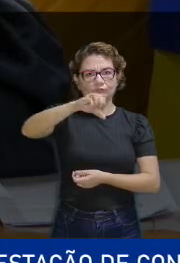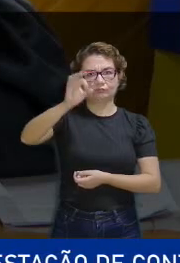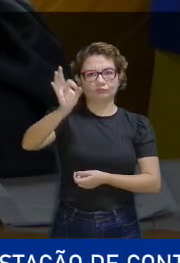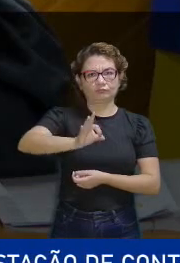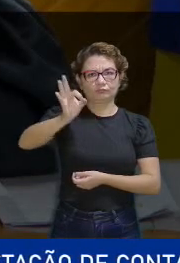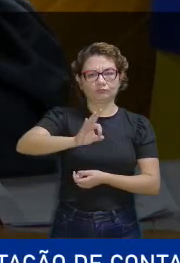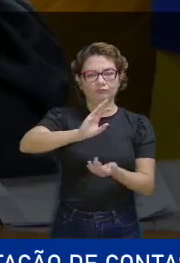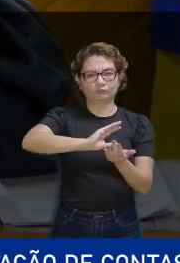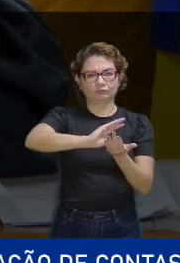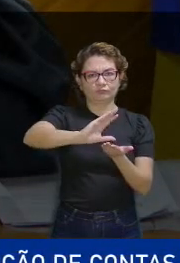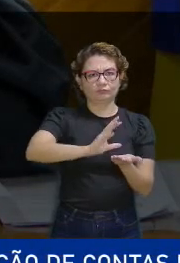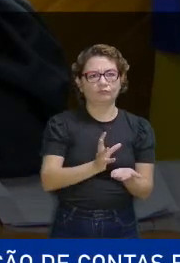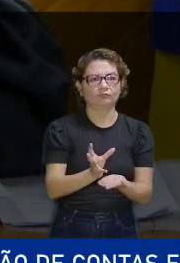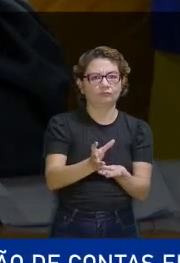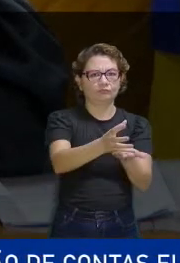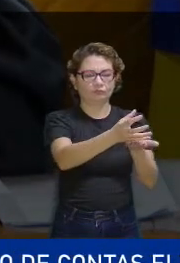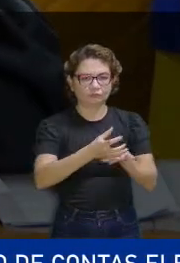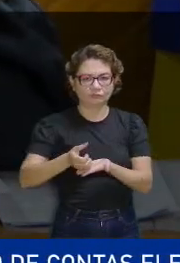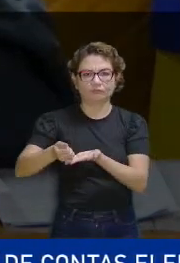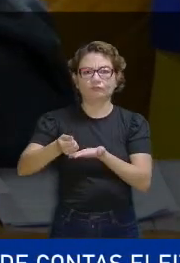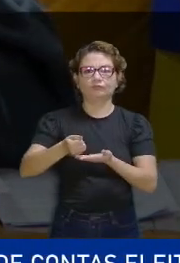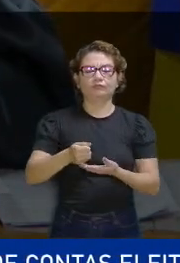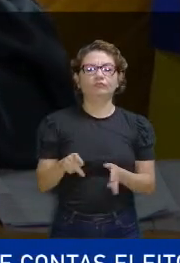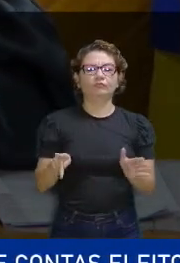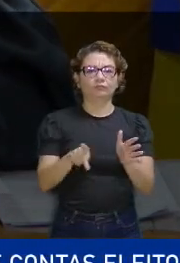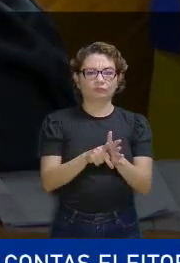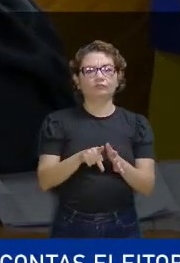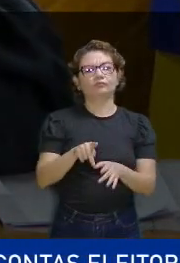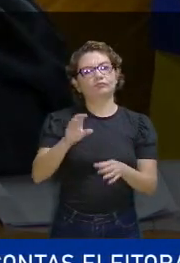63,69% dos recursos arrecadados pela candidata.